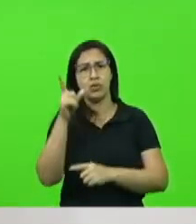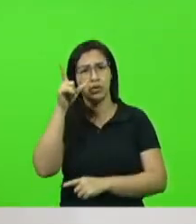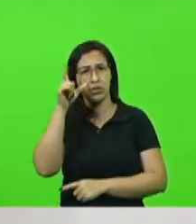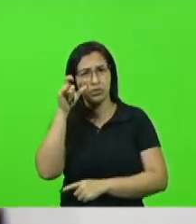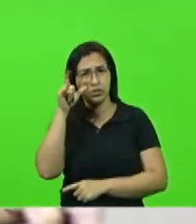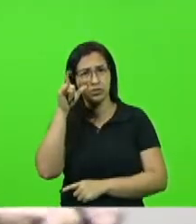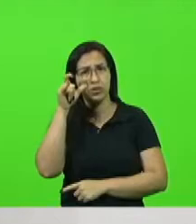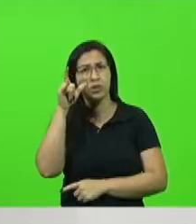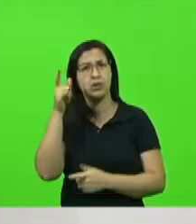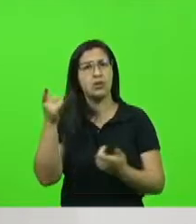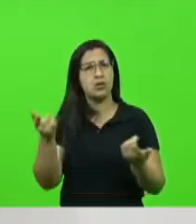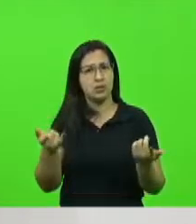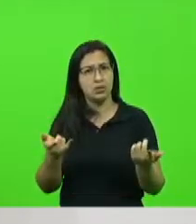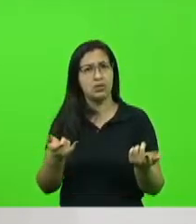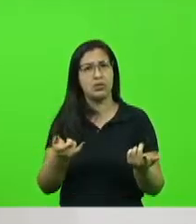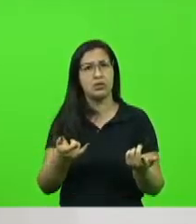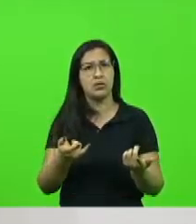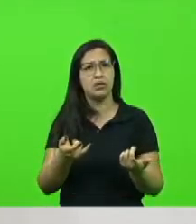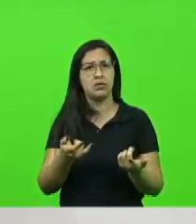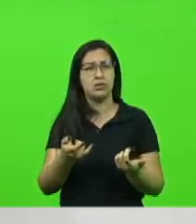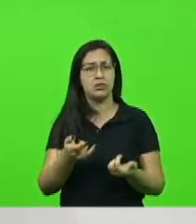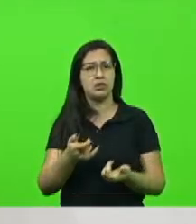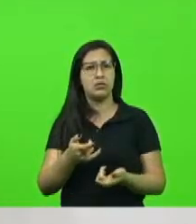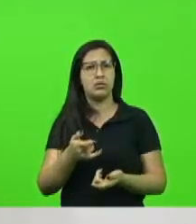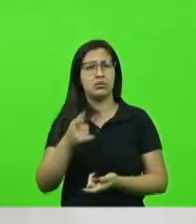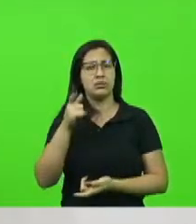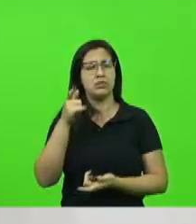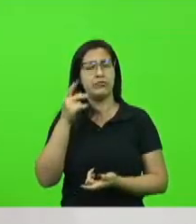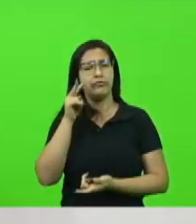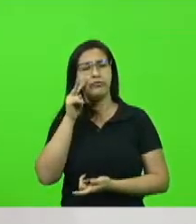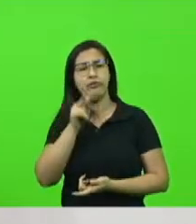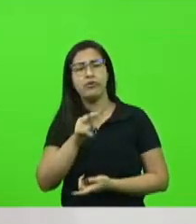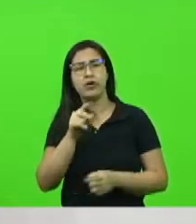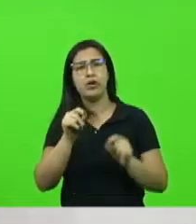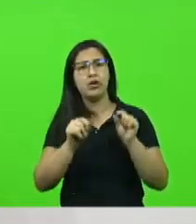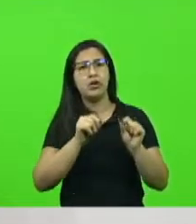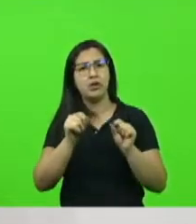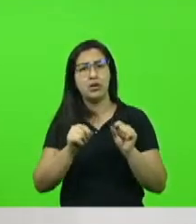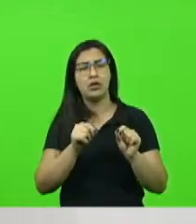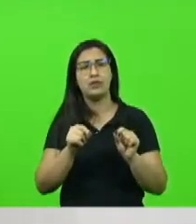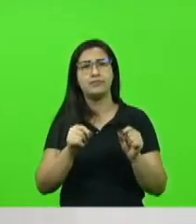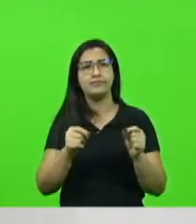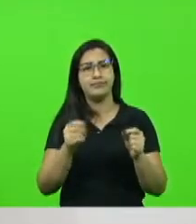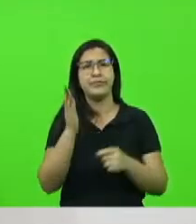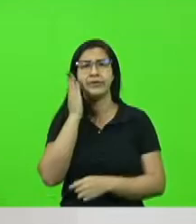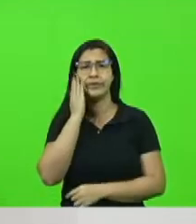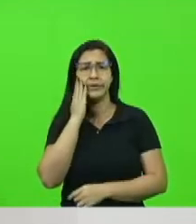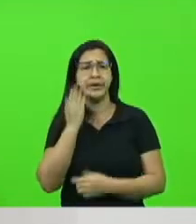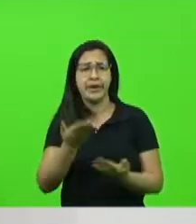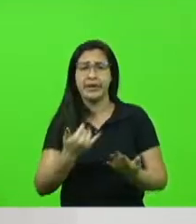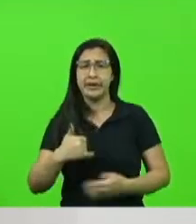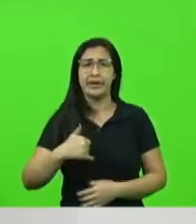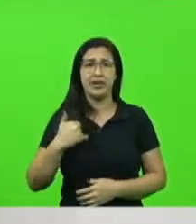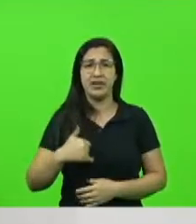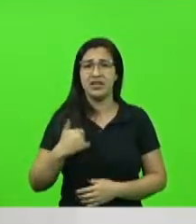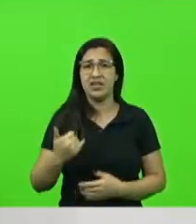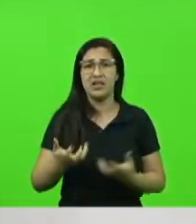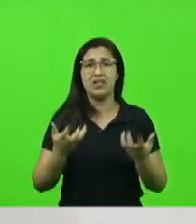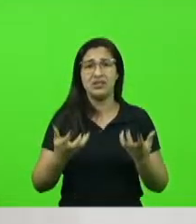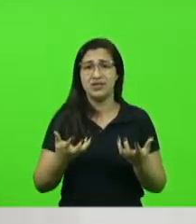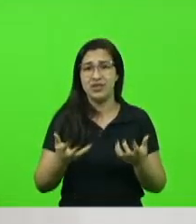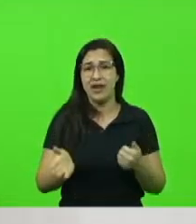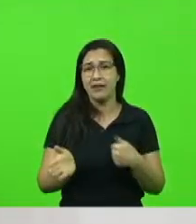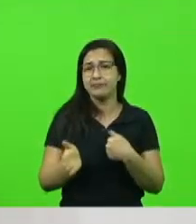vai ser seguidor do Instagram do seu filho. Eu sei que nessa idade os filhos querem ter